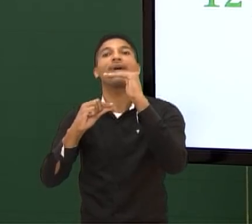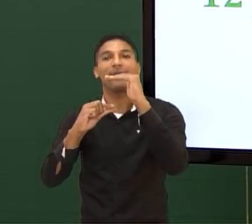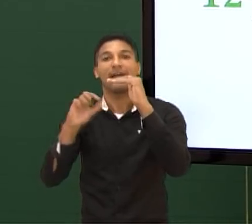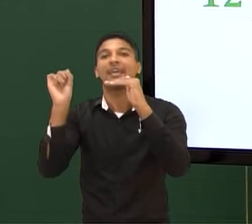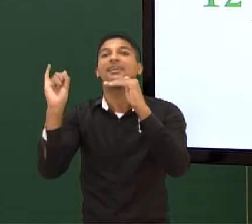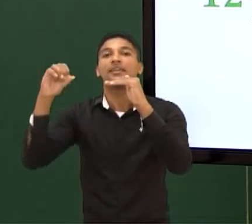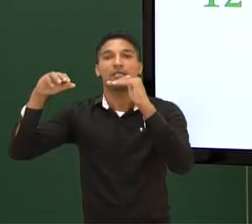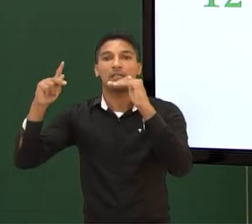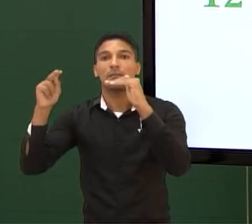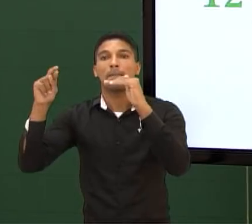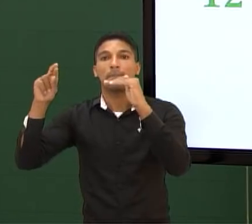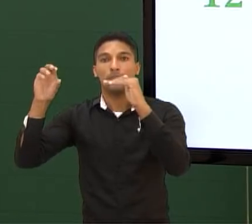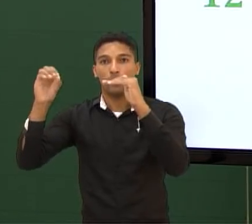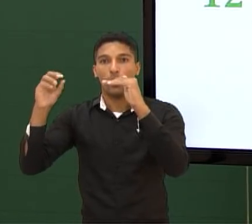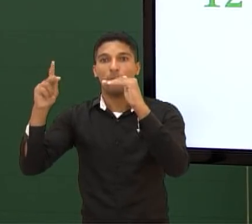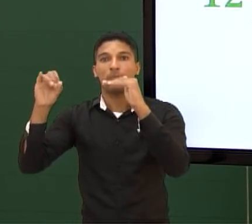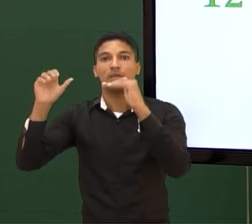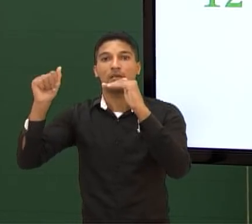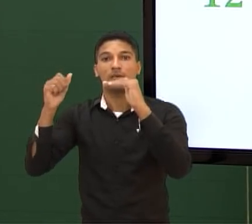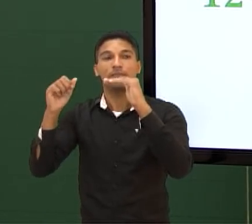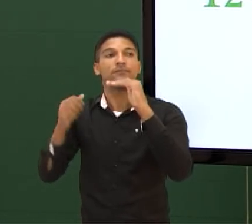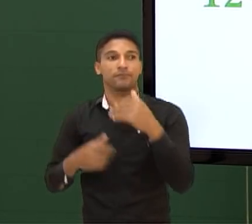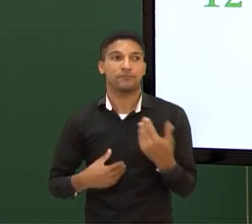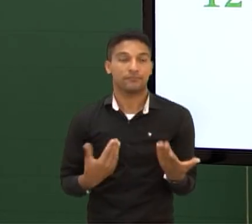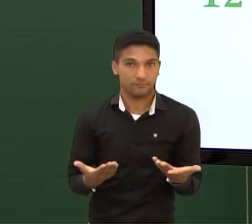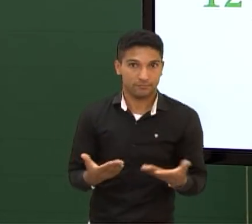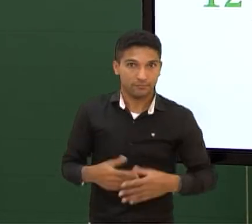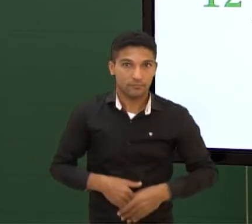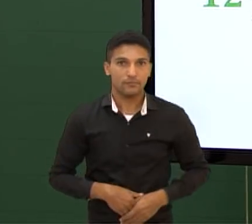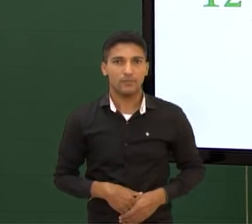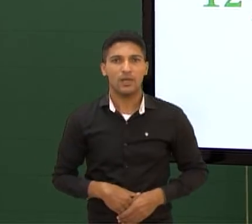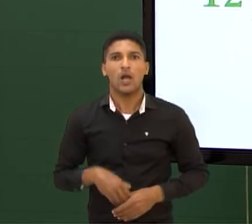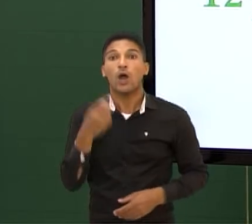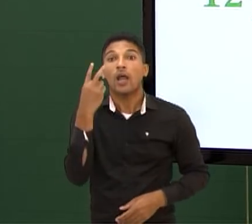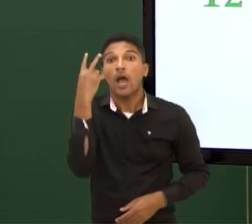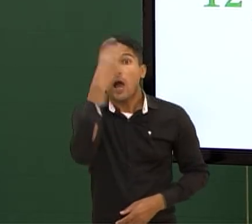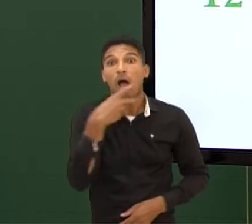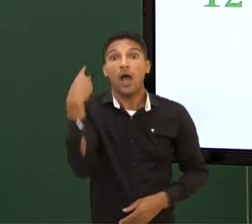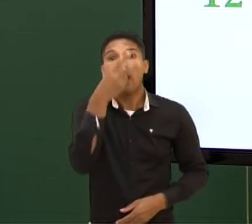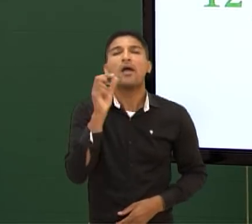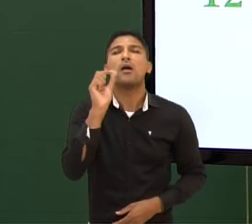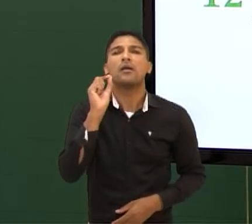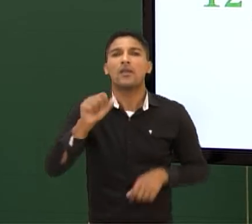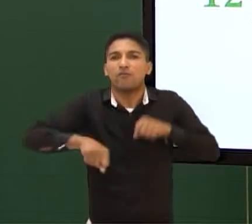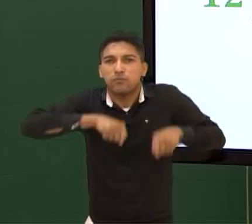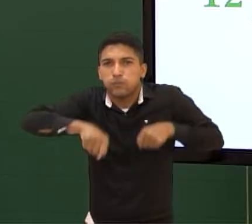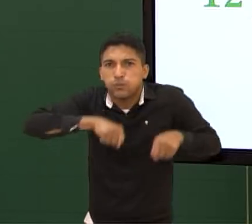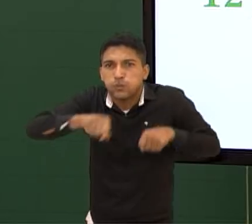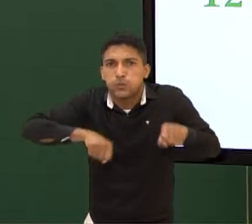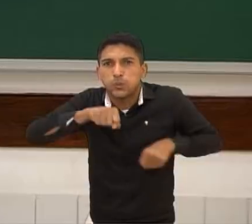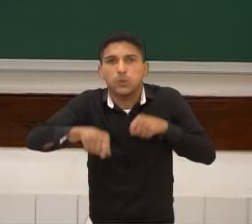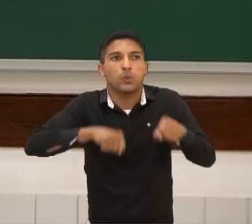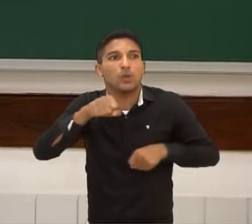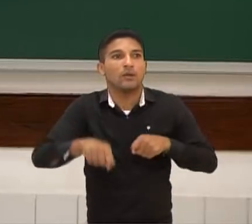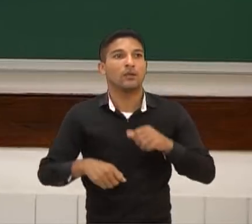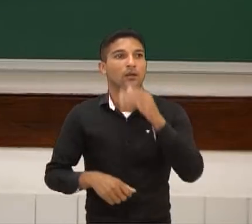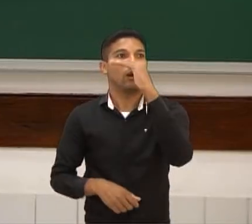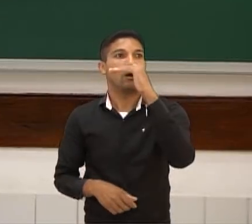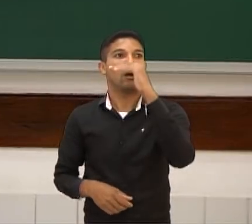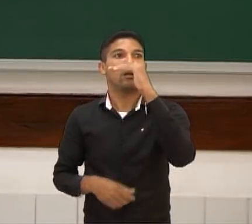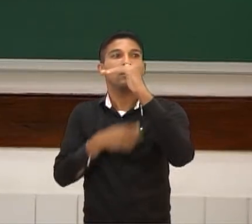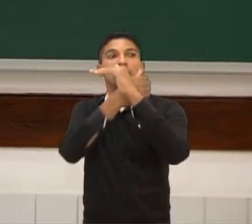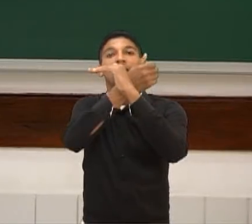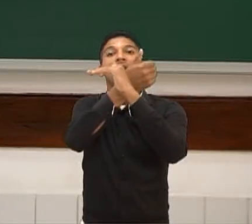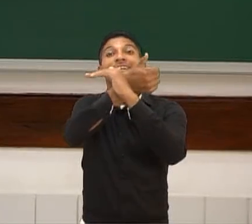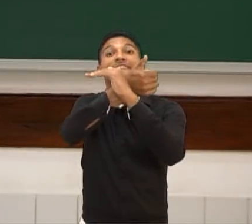mesmo? O outro era o quê? 12 inteiros e 1/4, certo? Fazendo da mesma forma. Então,